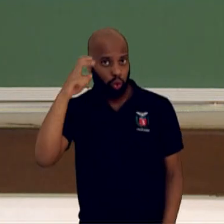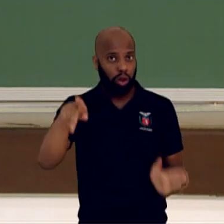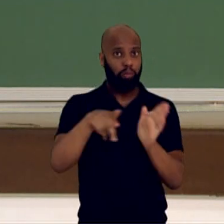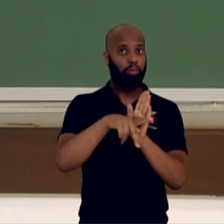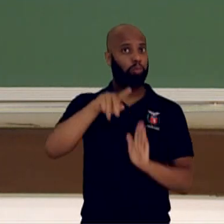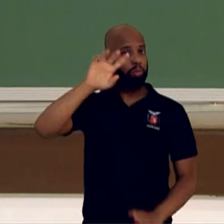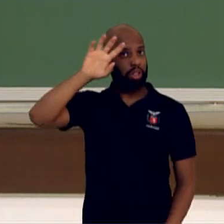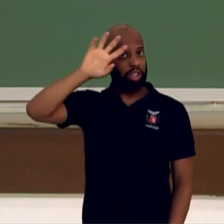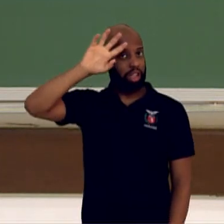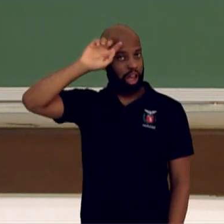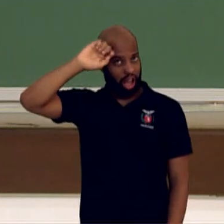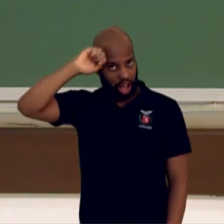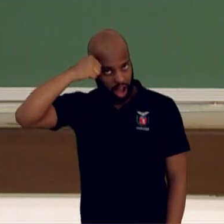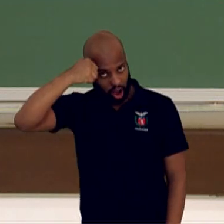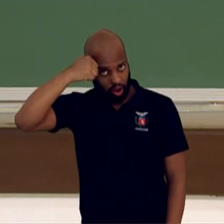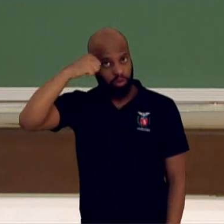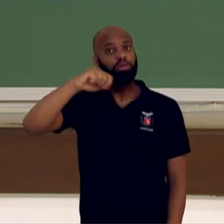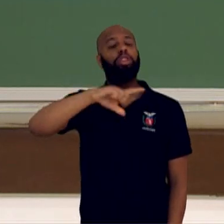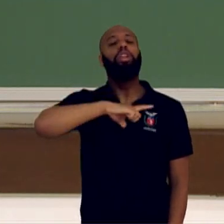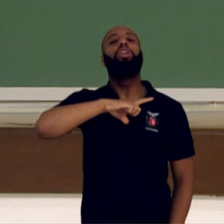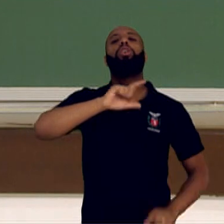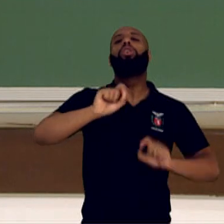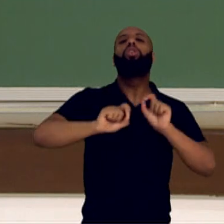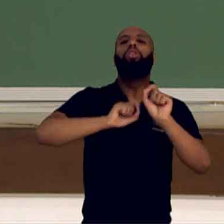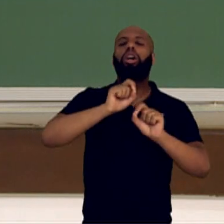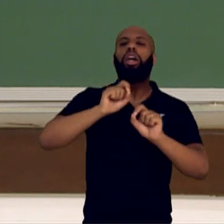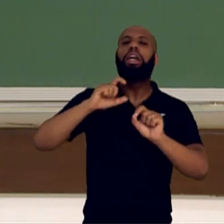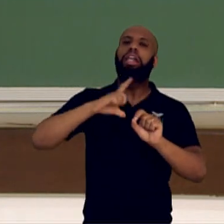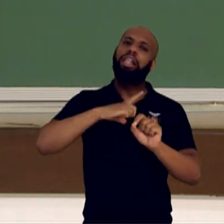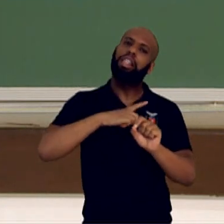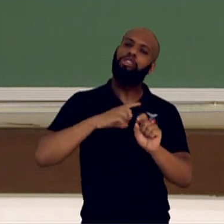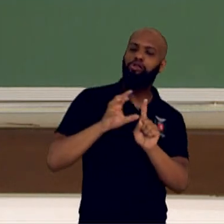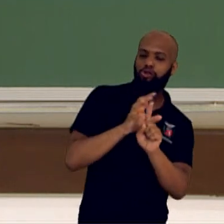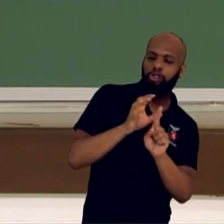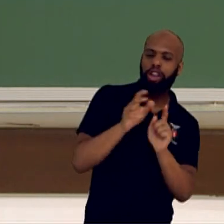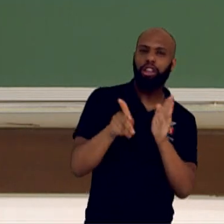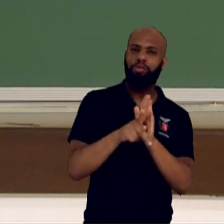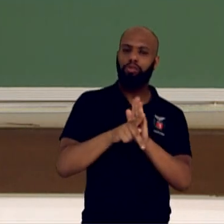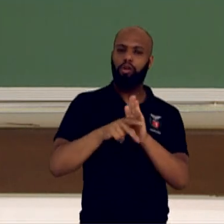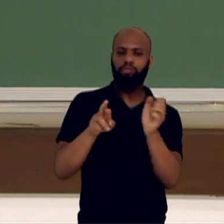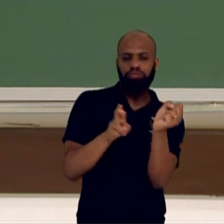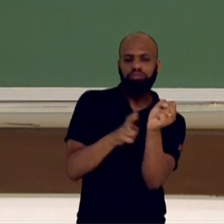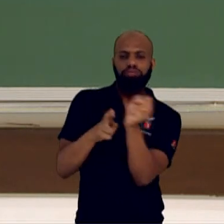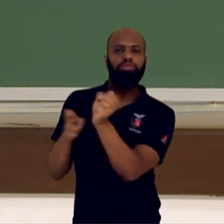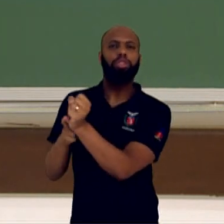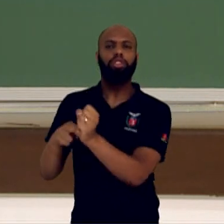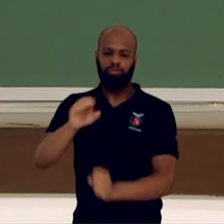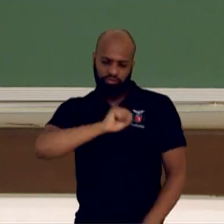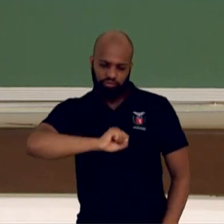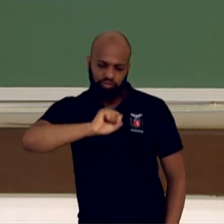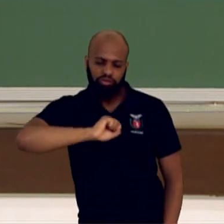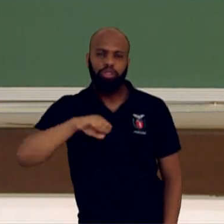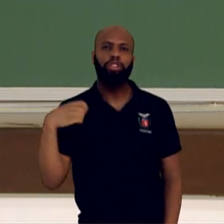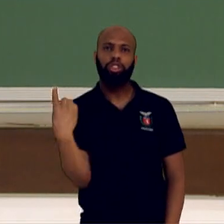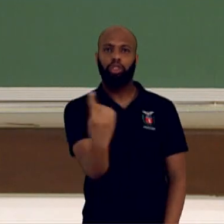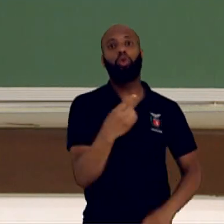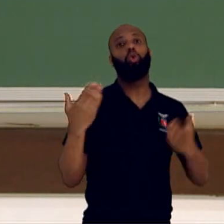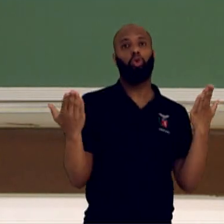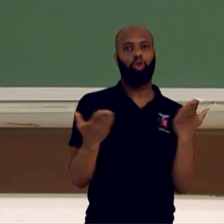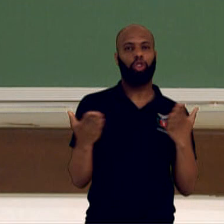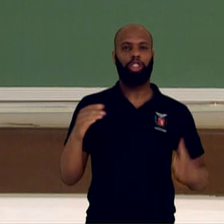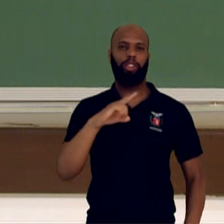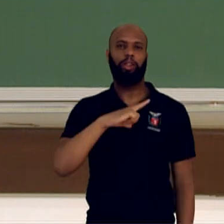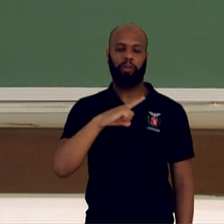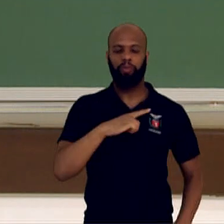que trouxe, pessoal, este movimento funk, este ritmo funk que nós hoje